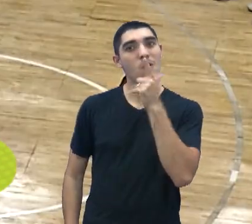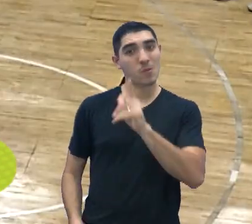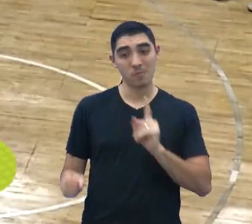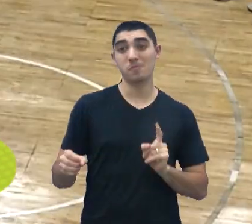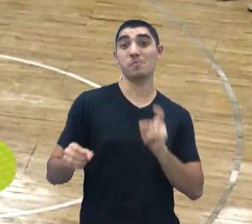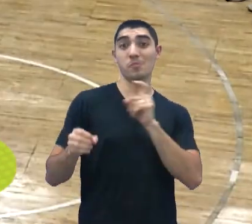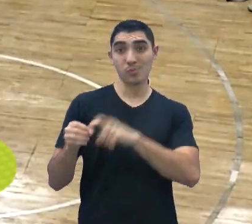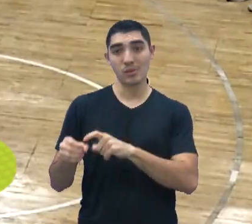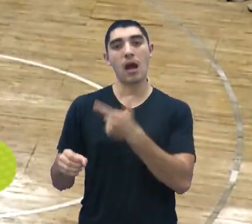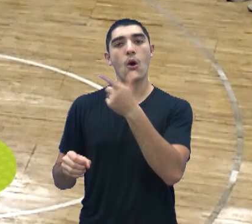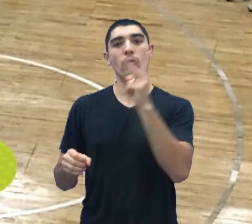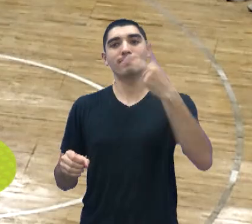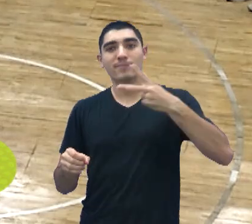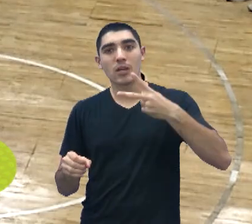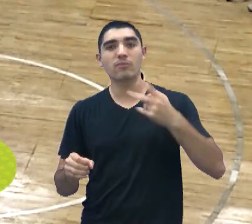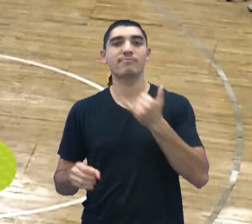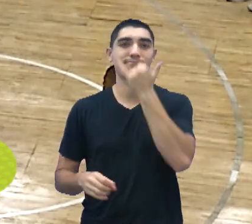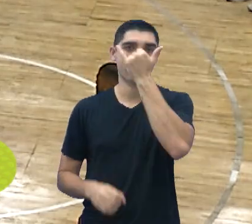e errou o segundo,